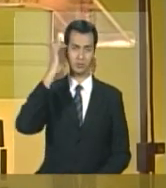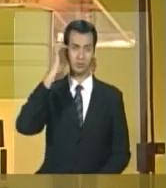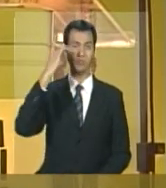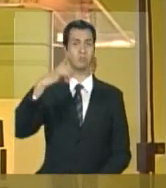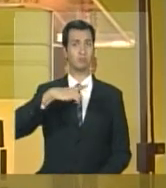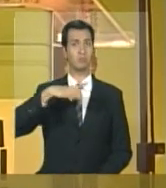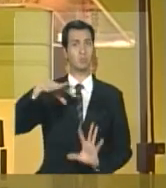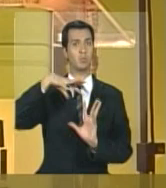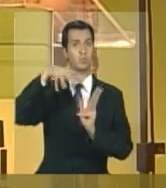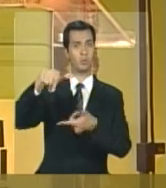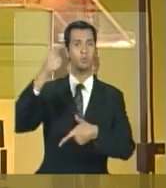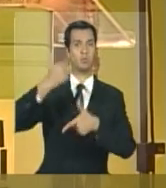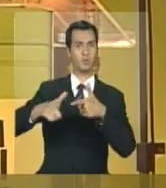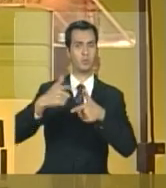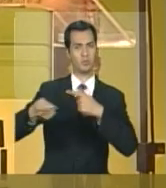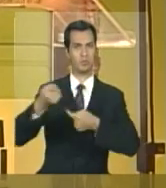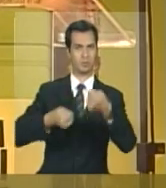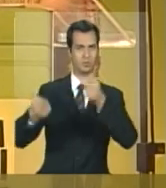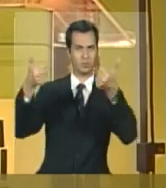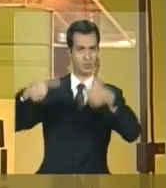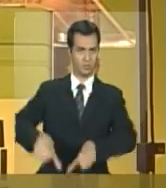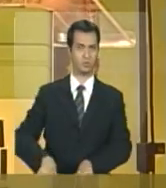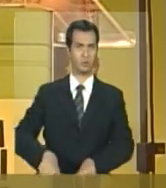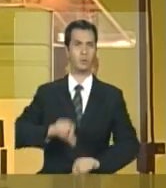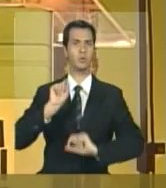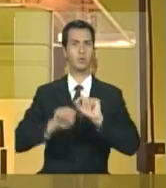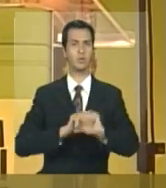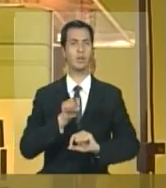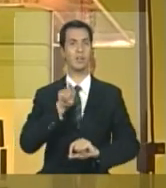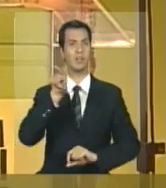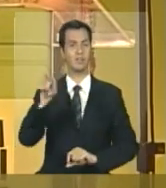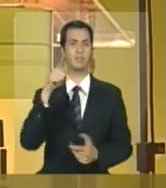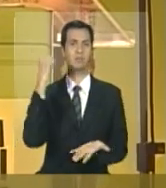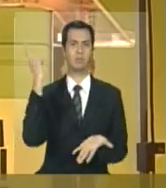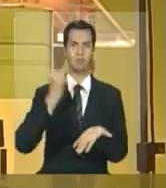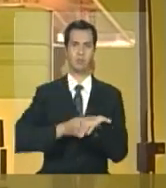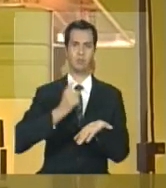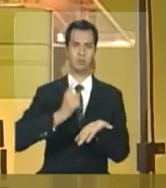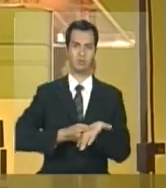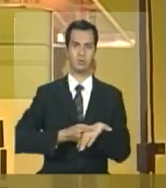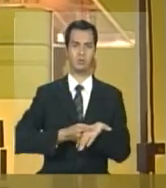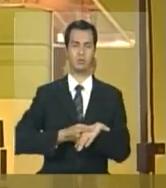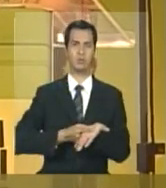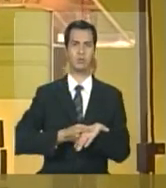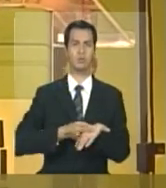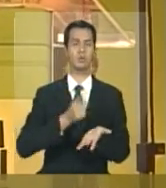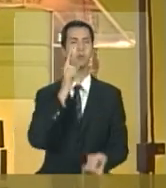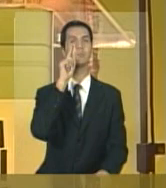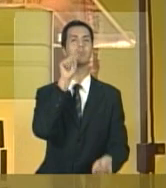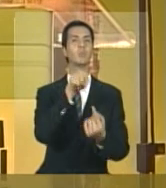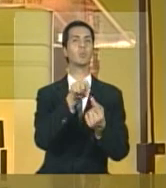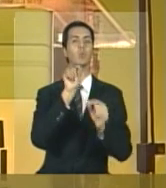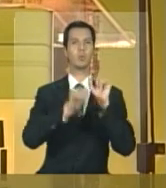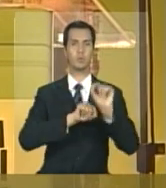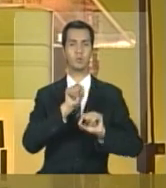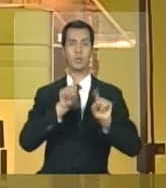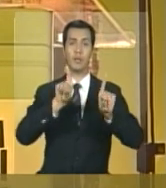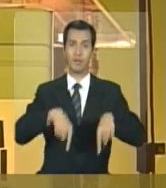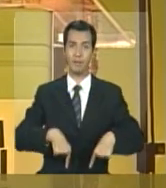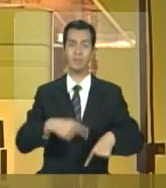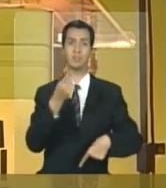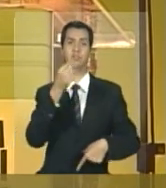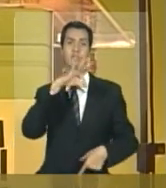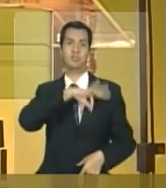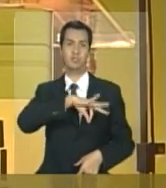no mundo, fazer compromissos que apontam para a garantia da distribuição